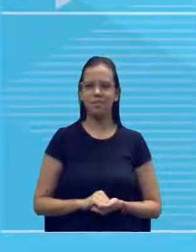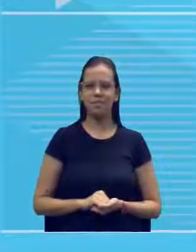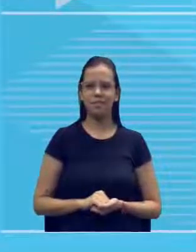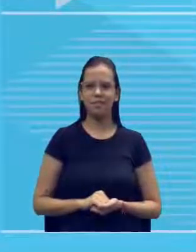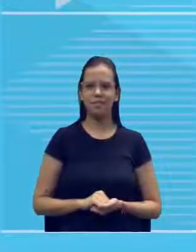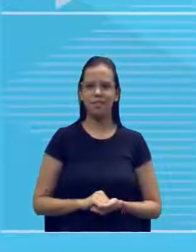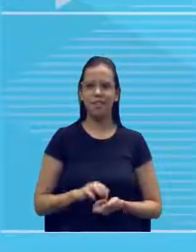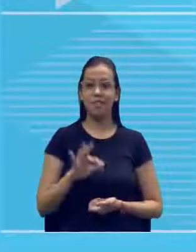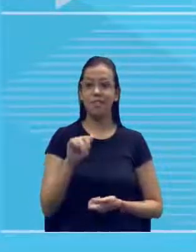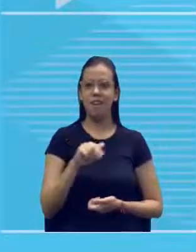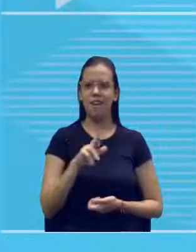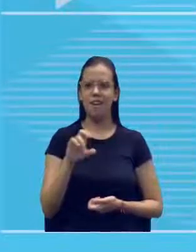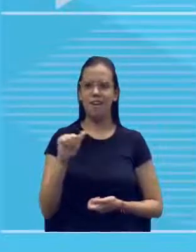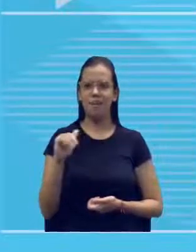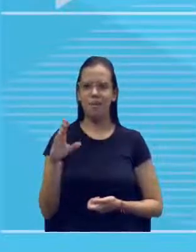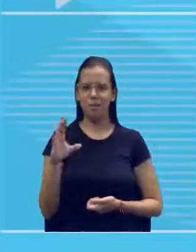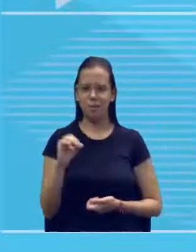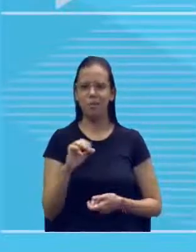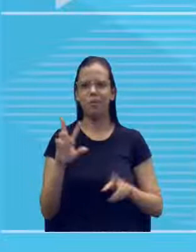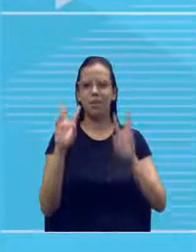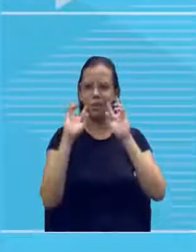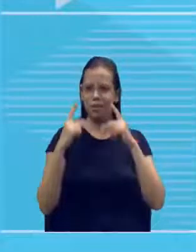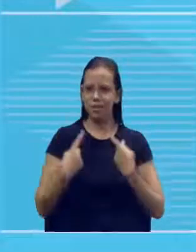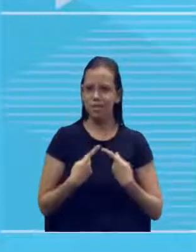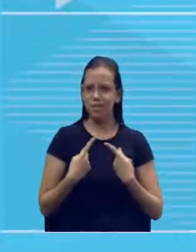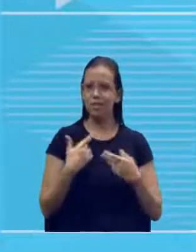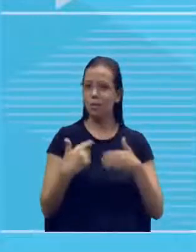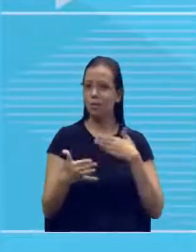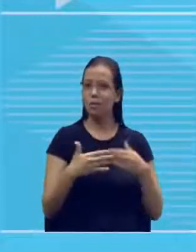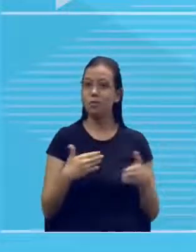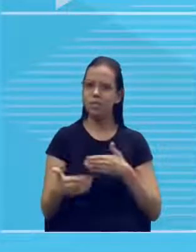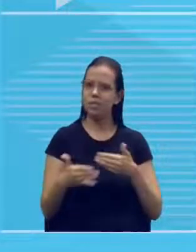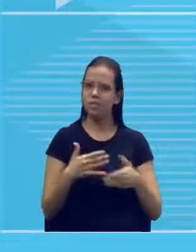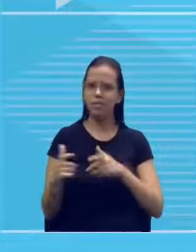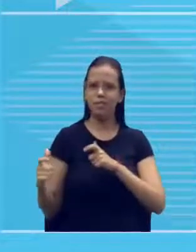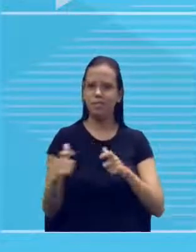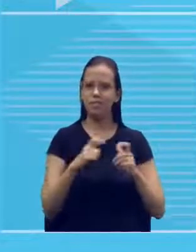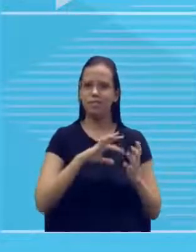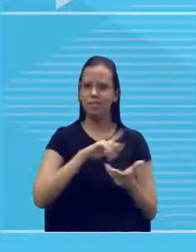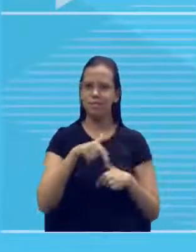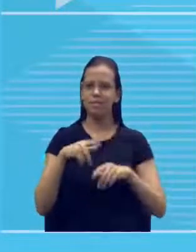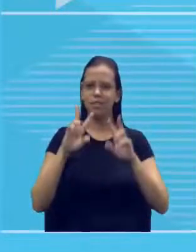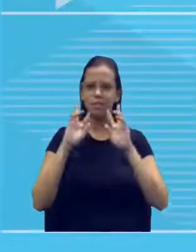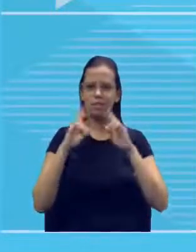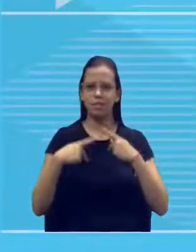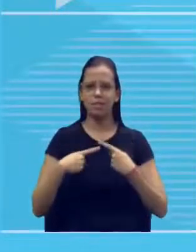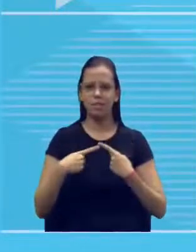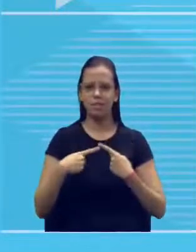a dança do ventre, ela é reconhecida como uma dança original lá do Egito.